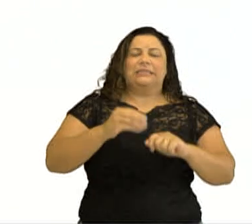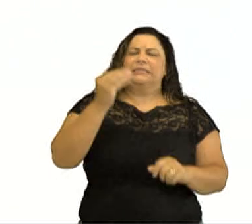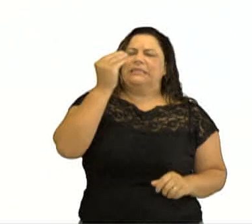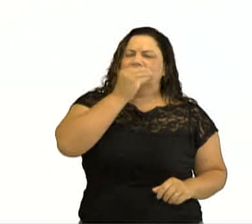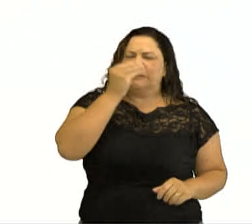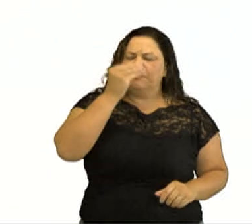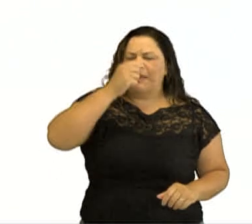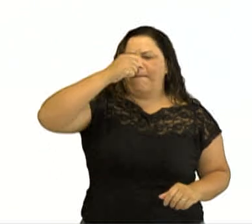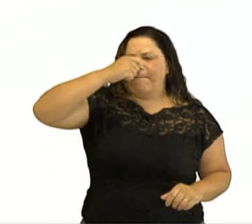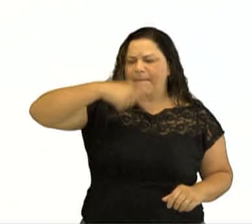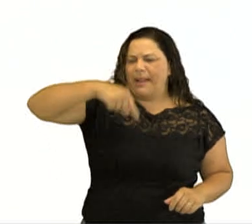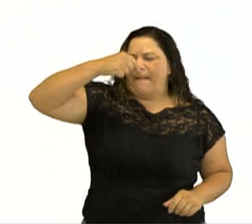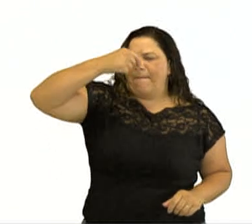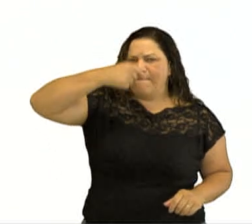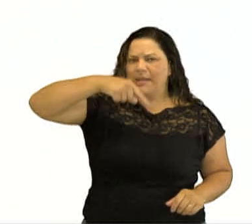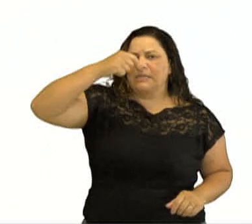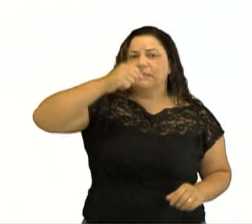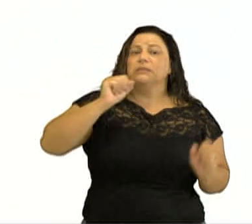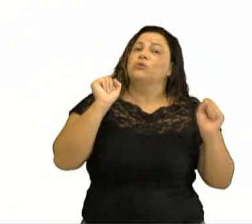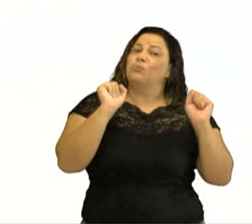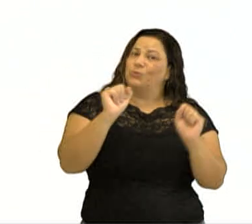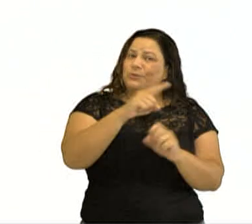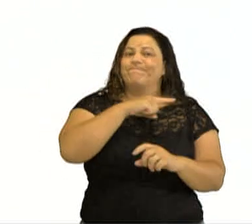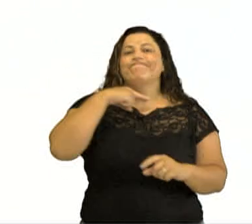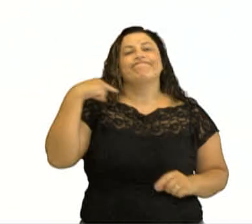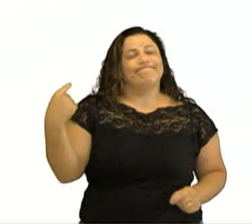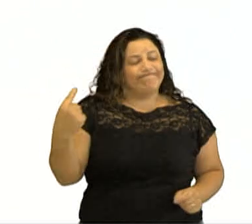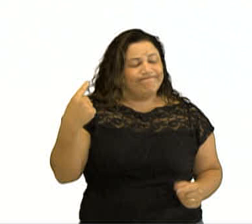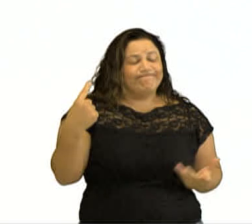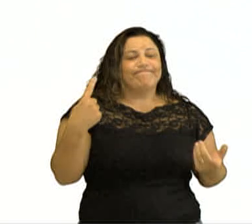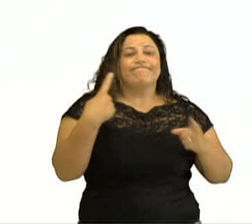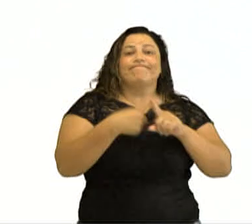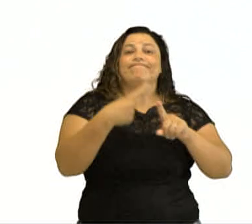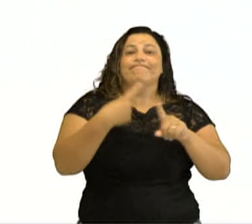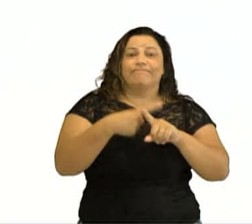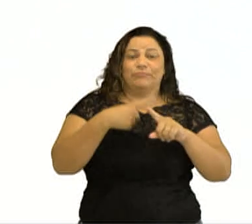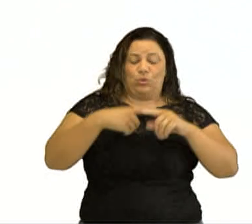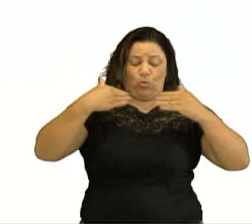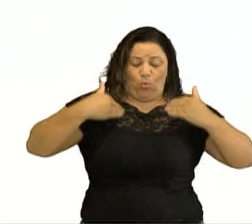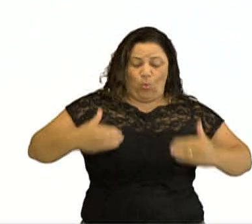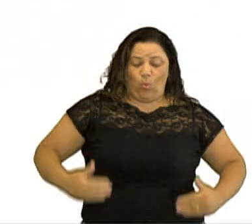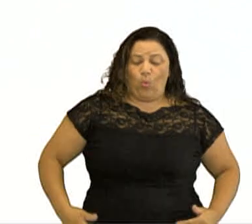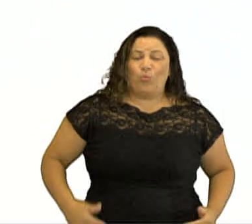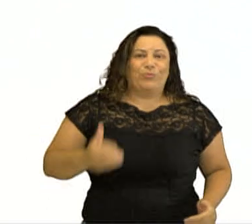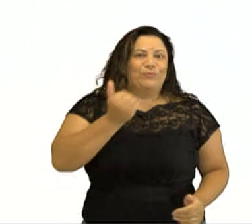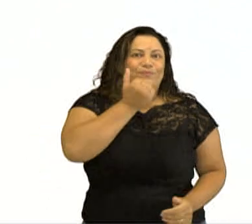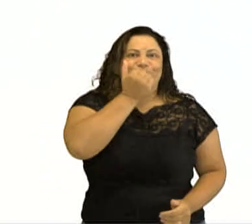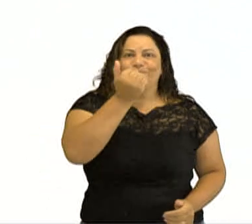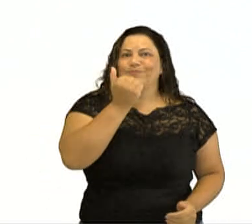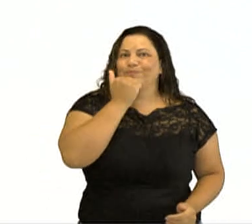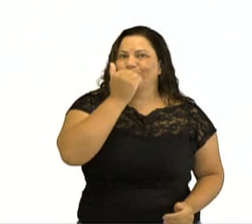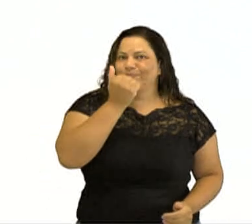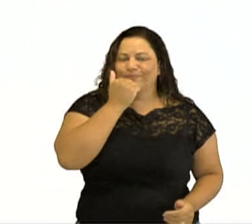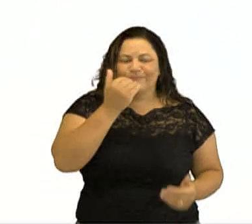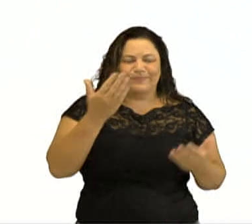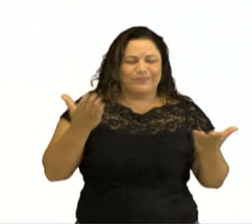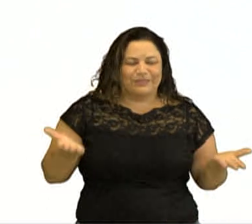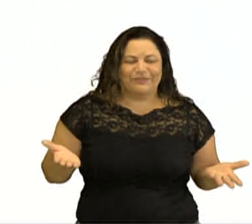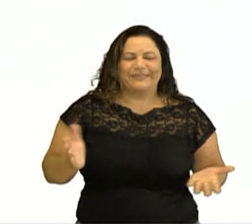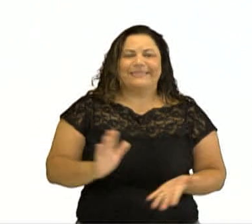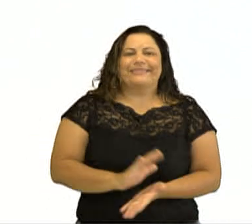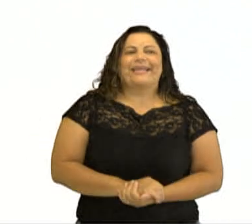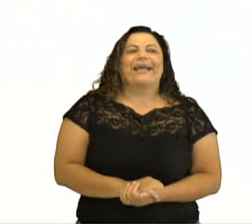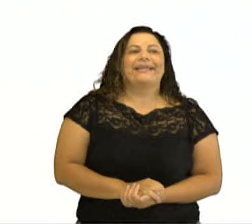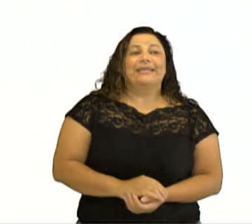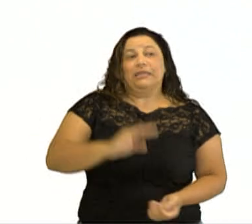uma gripe, por exemplo, e acabar morrendo por isso, porque o seu corpo não vai ter condições de combater outros micro-organismos. Então